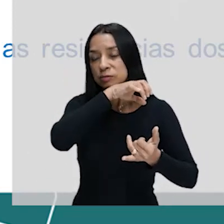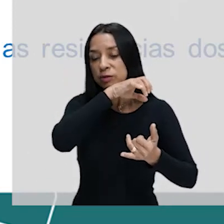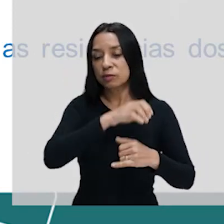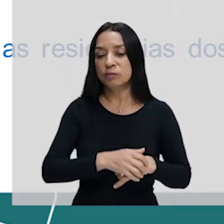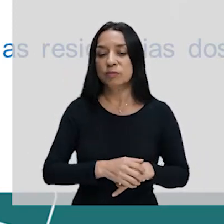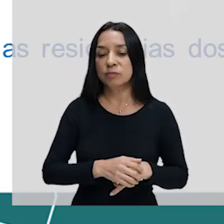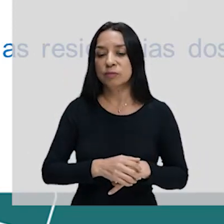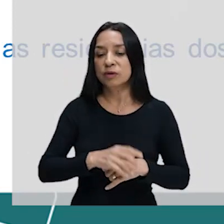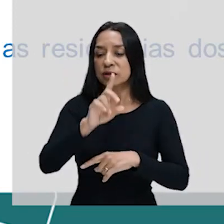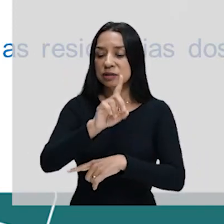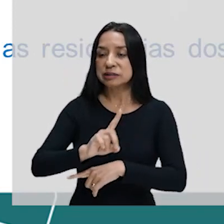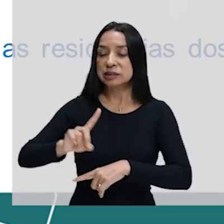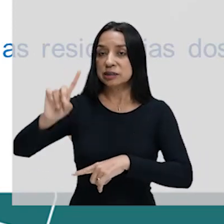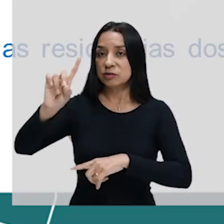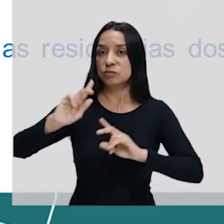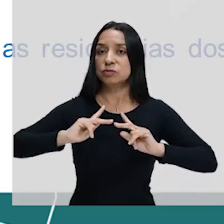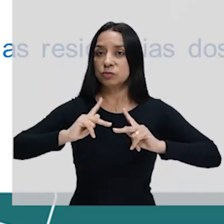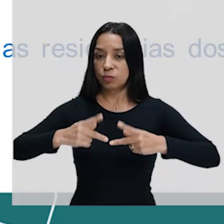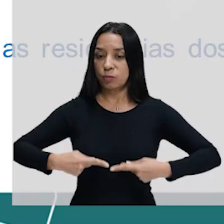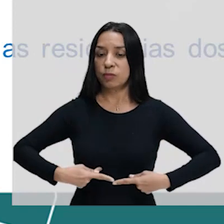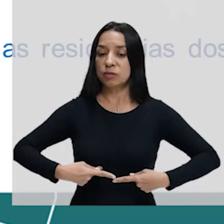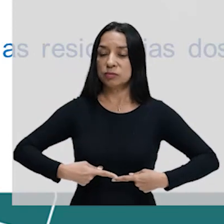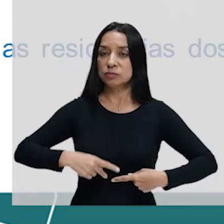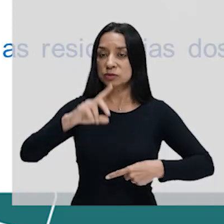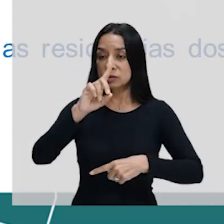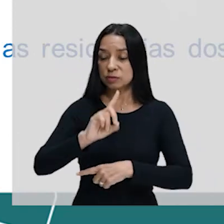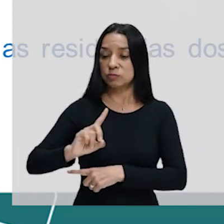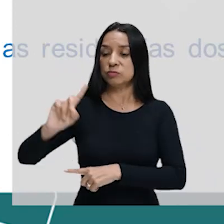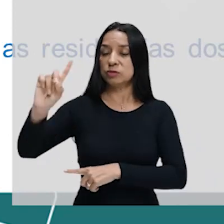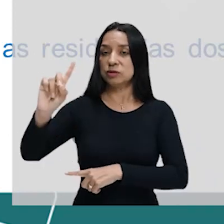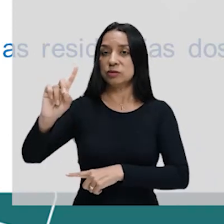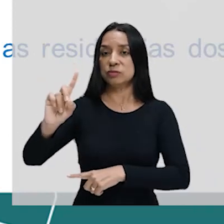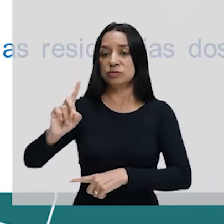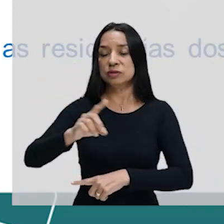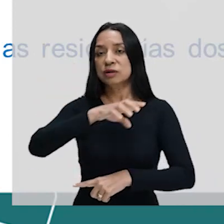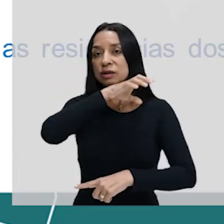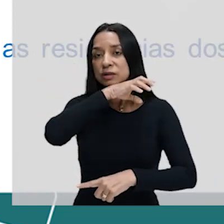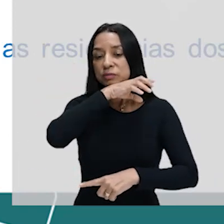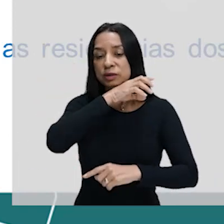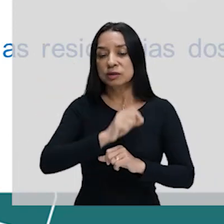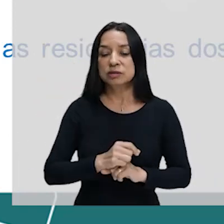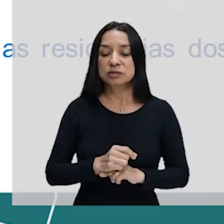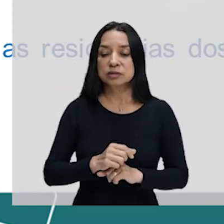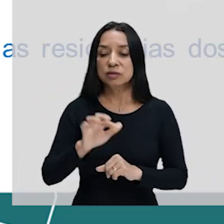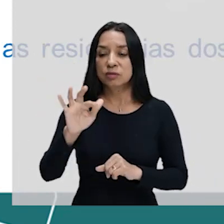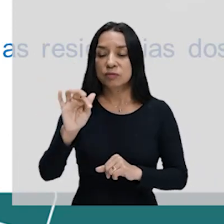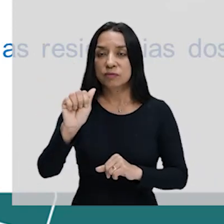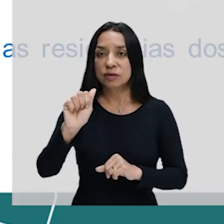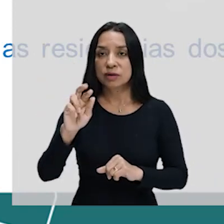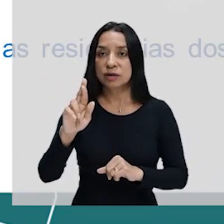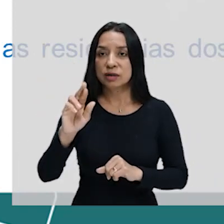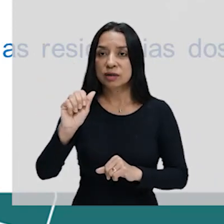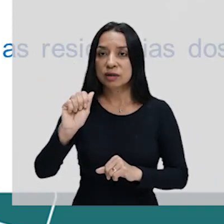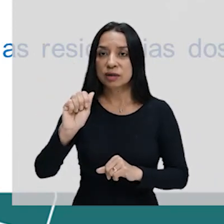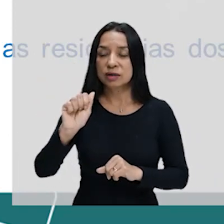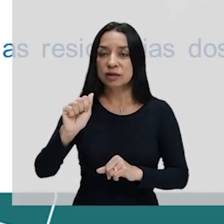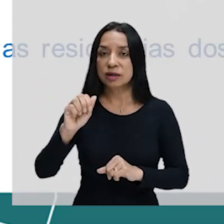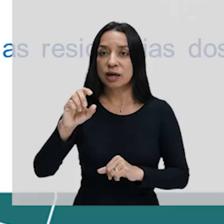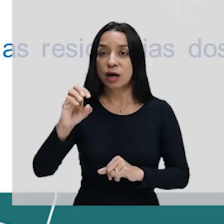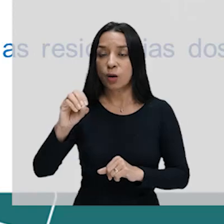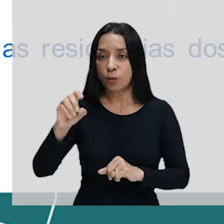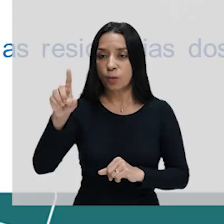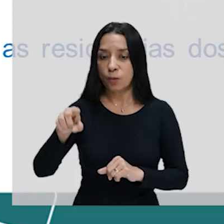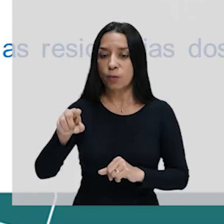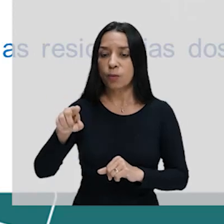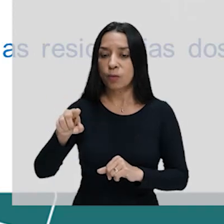humanas, divindades animais. Observe que o faraó, ele é considerado inclusive Deus. O faraó,